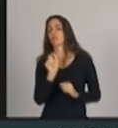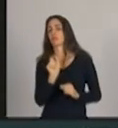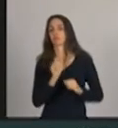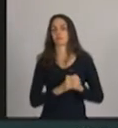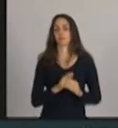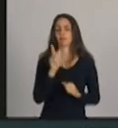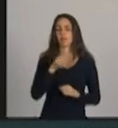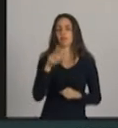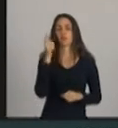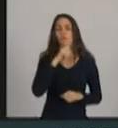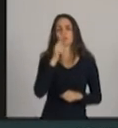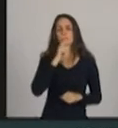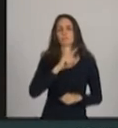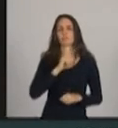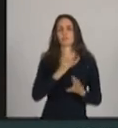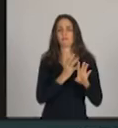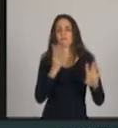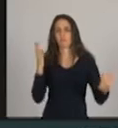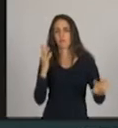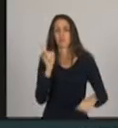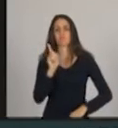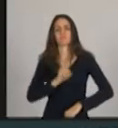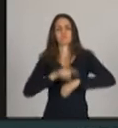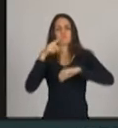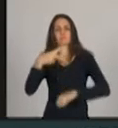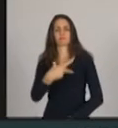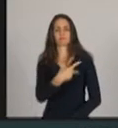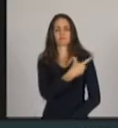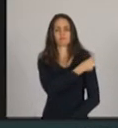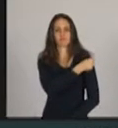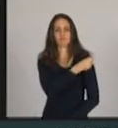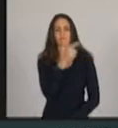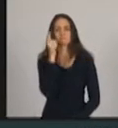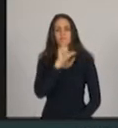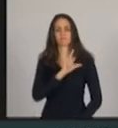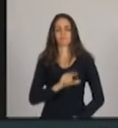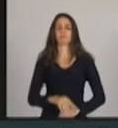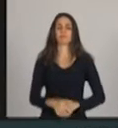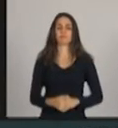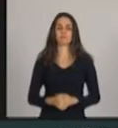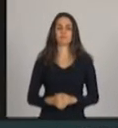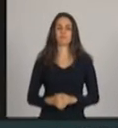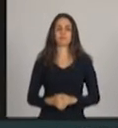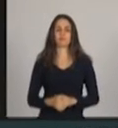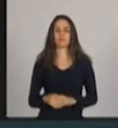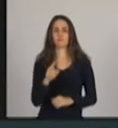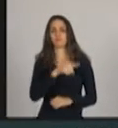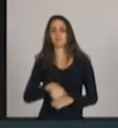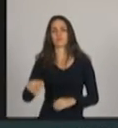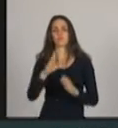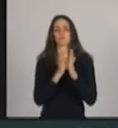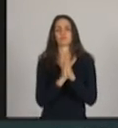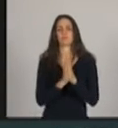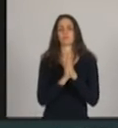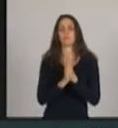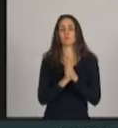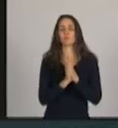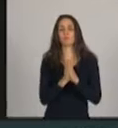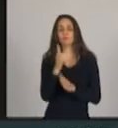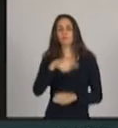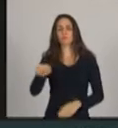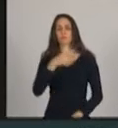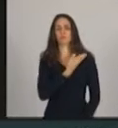é chegar o dia de tomar a sua vacina. O nosso apelo